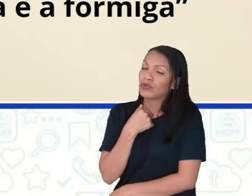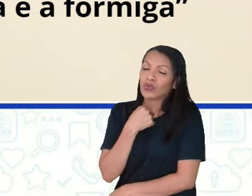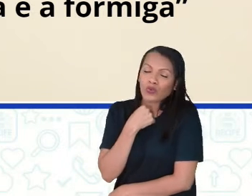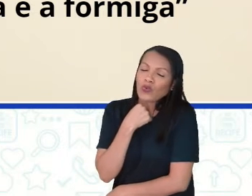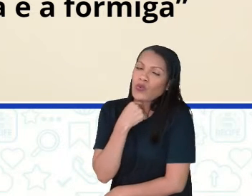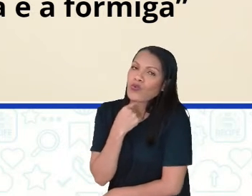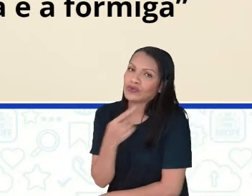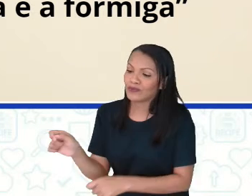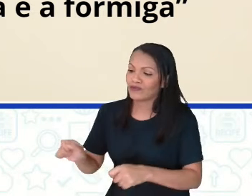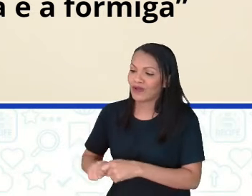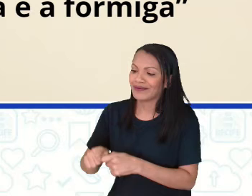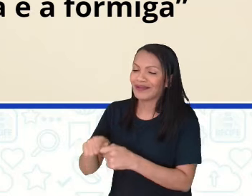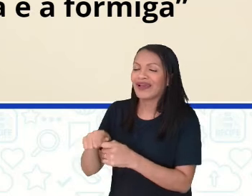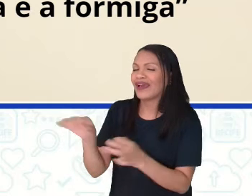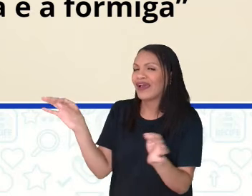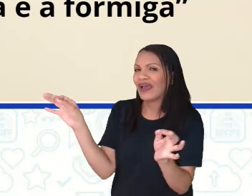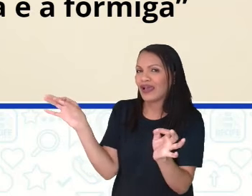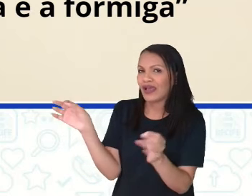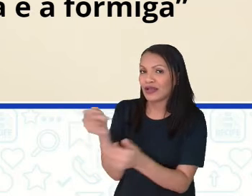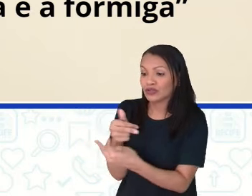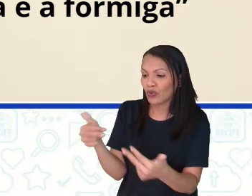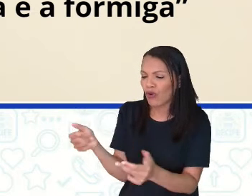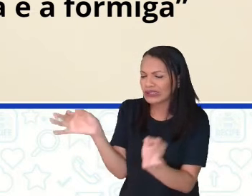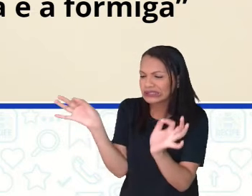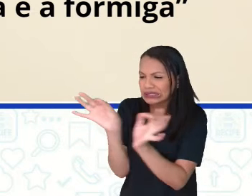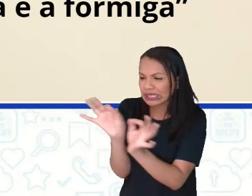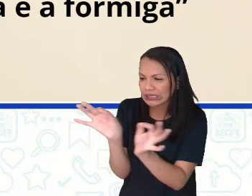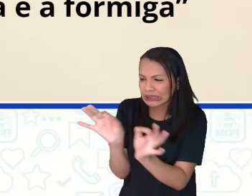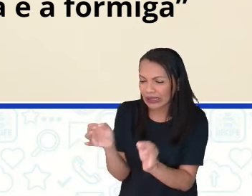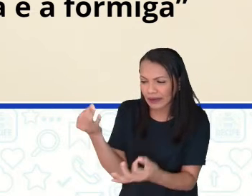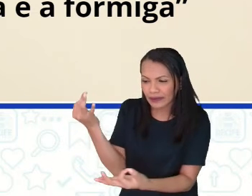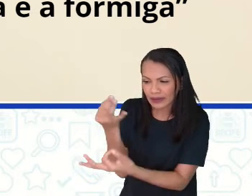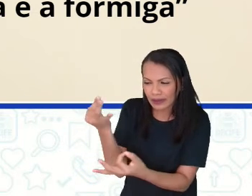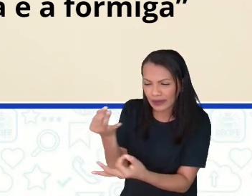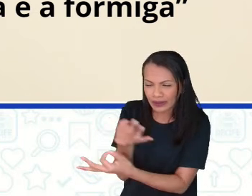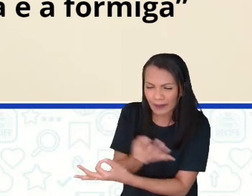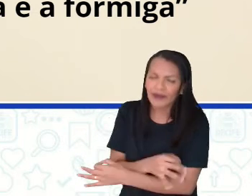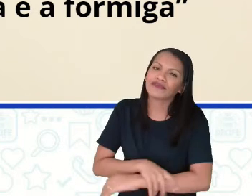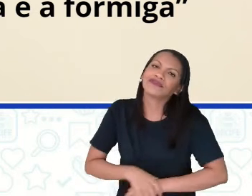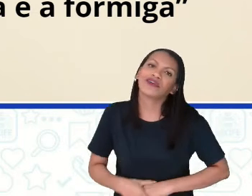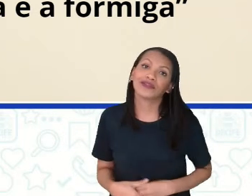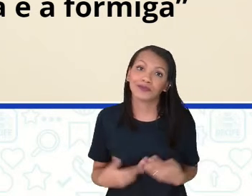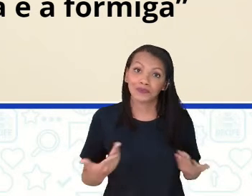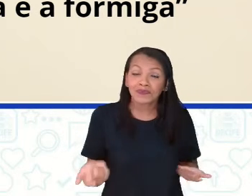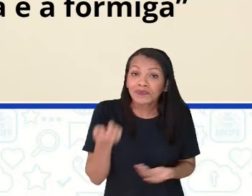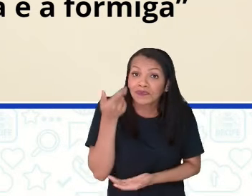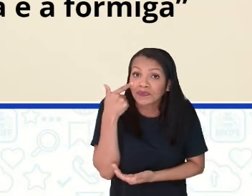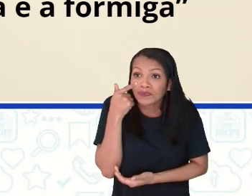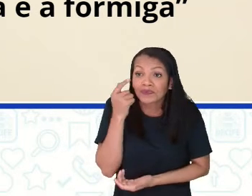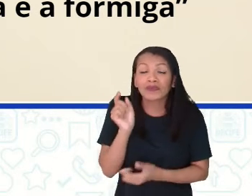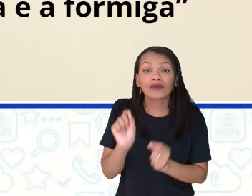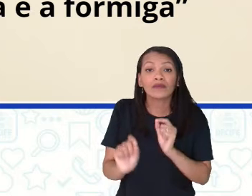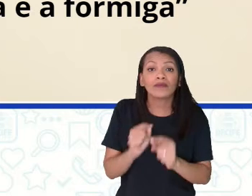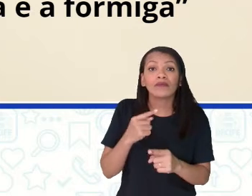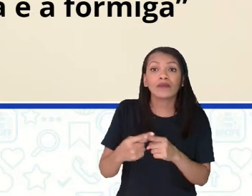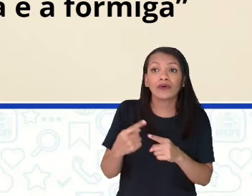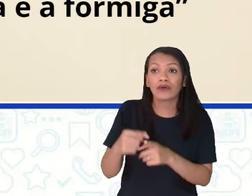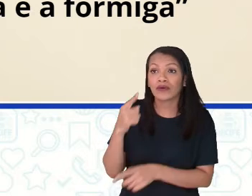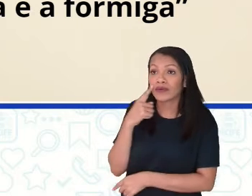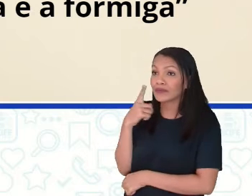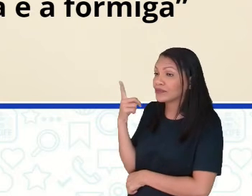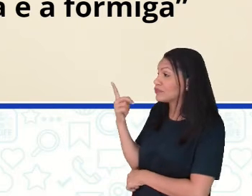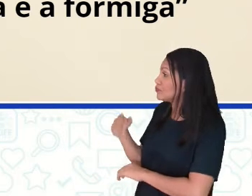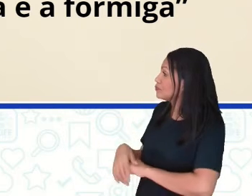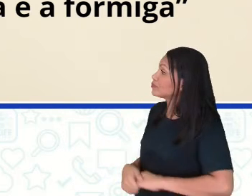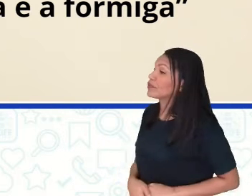de sabedoria tradicional, digamos assim, né? E aí, de onde vem isso? Em A Lebre